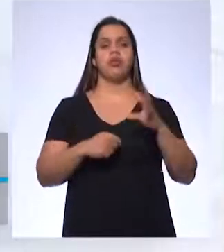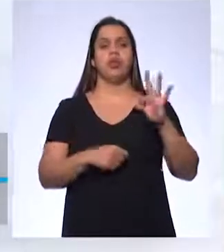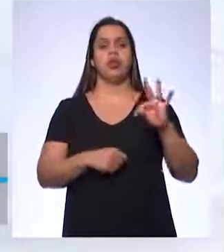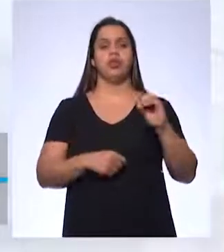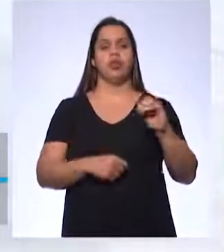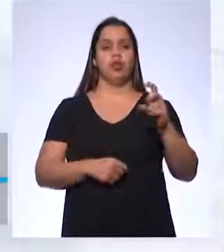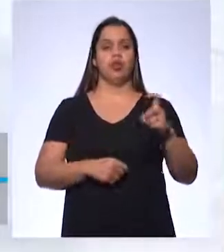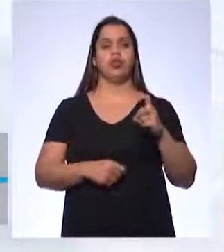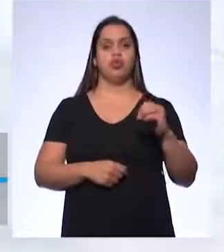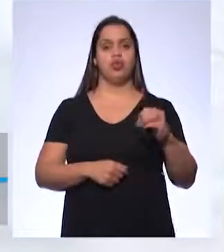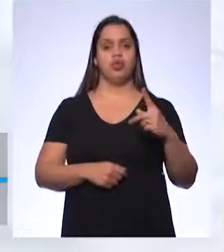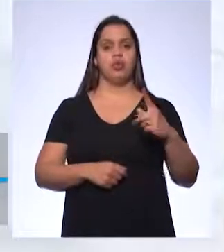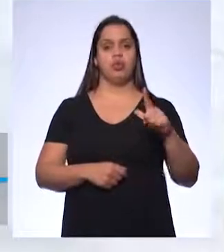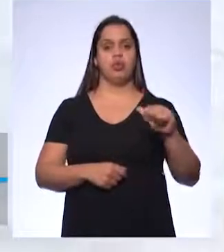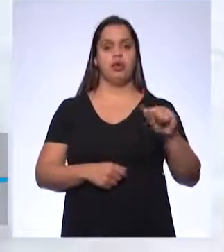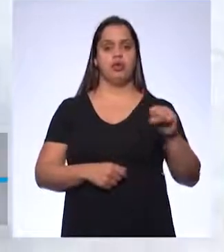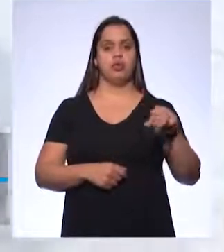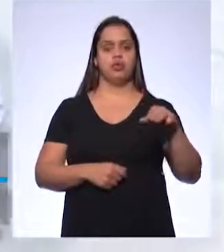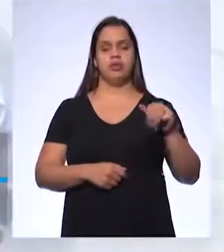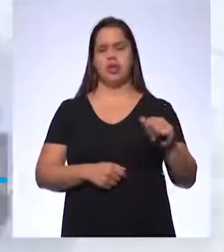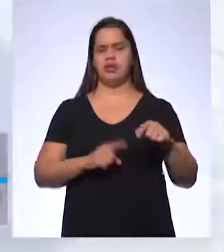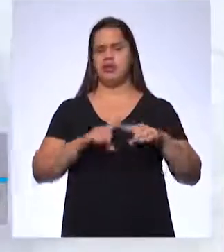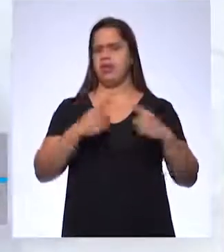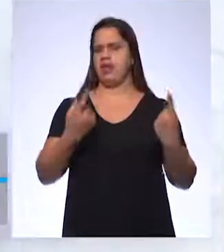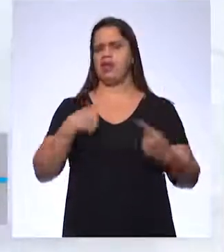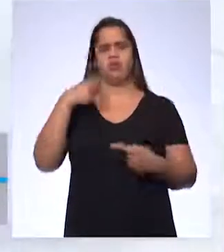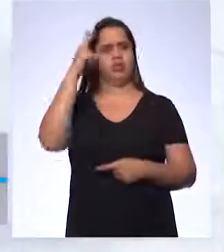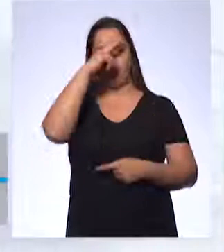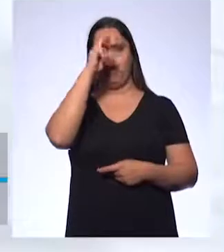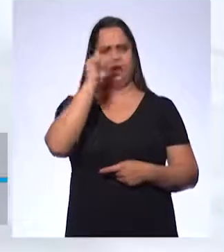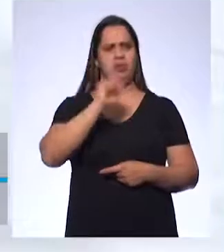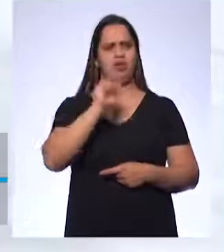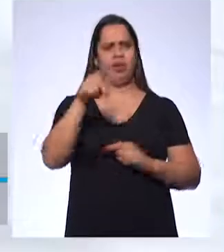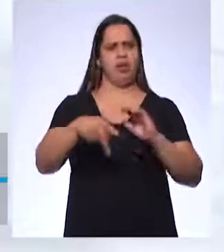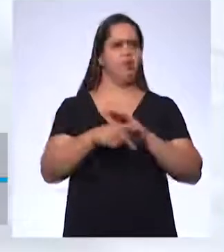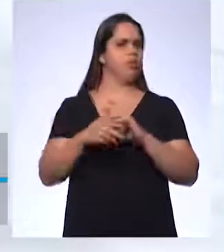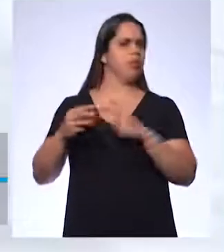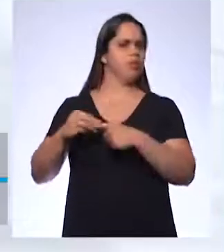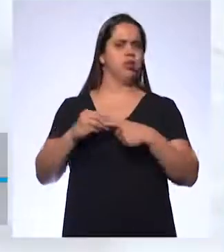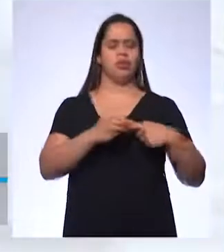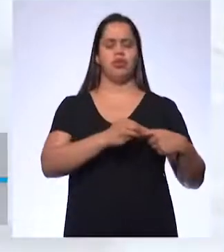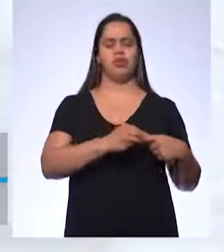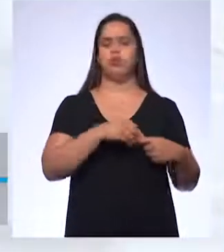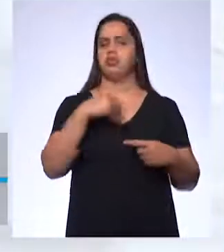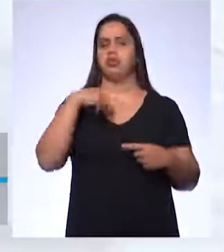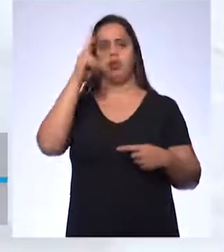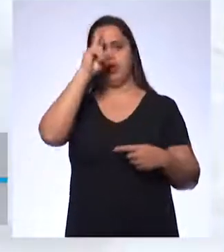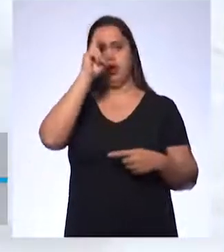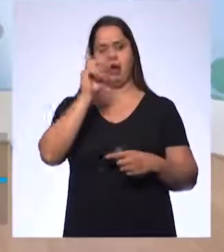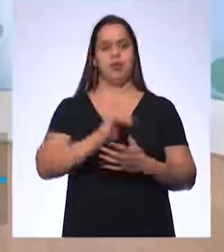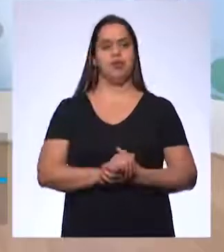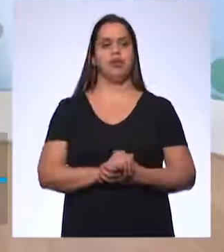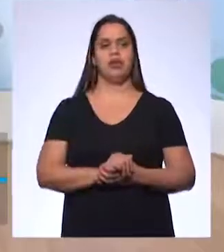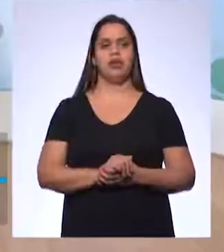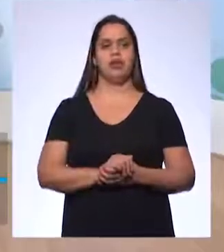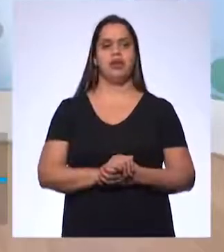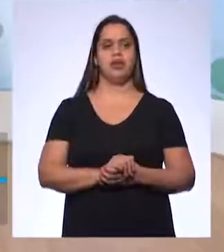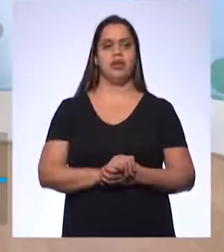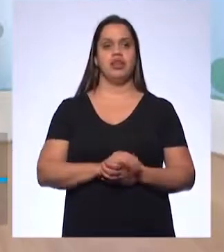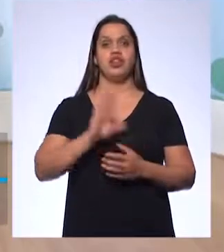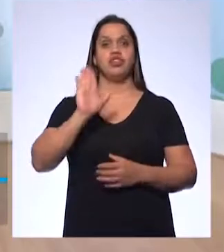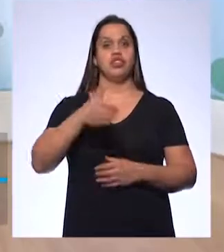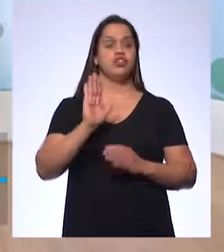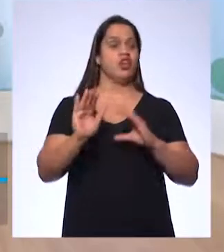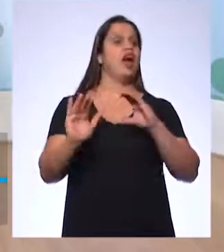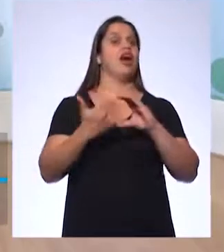toxoplasmose, eu lembro que é o toxoplasma gondii, mas eu não lembro se é um protozoário, tá bom? A Procate... Opa, já estão me dando aqui